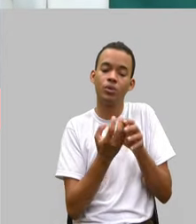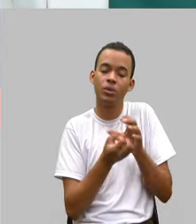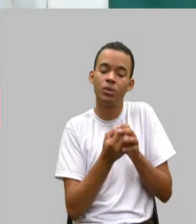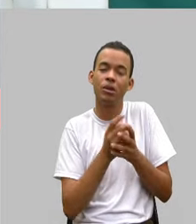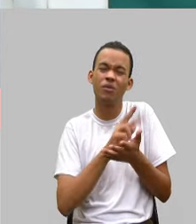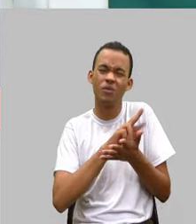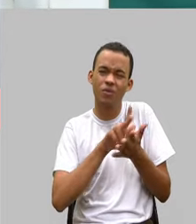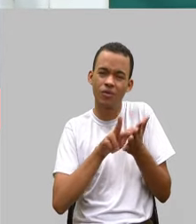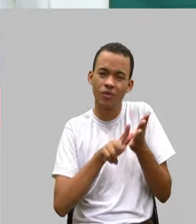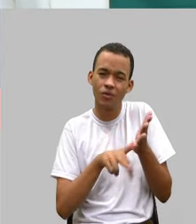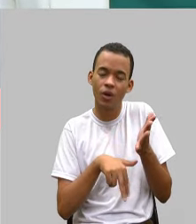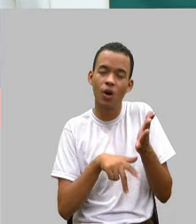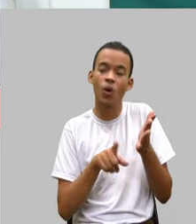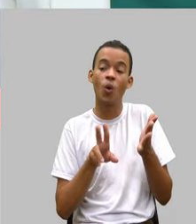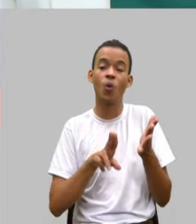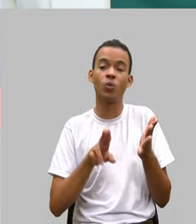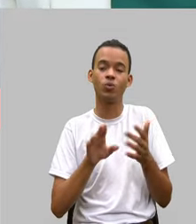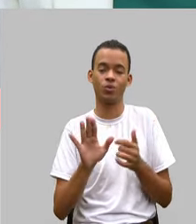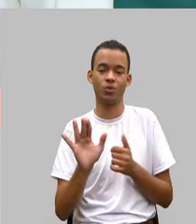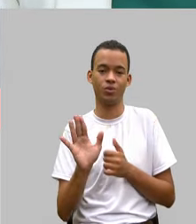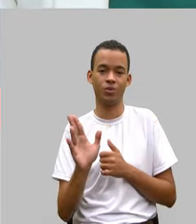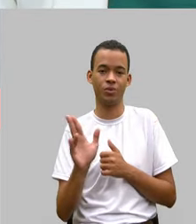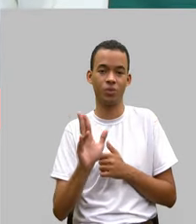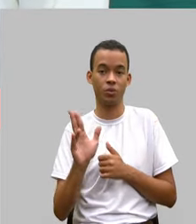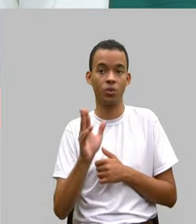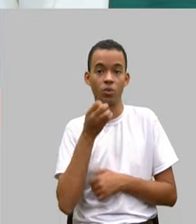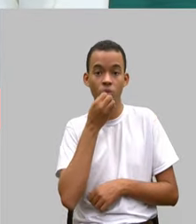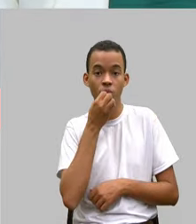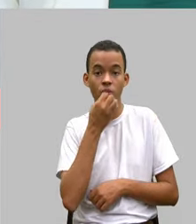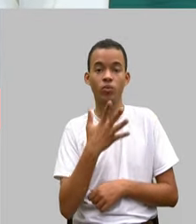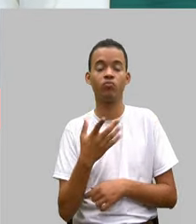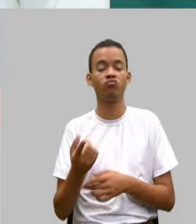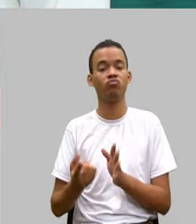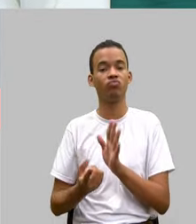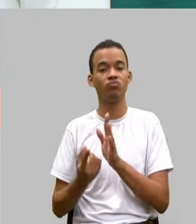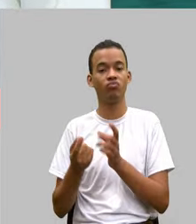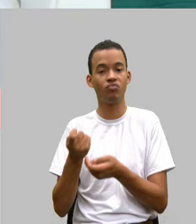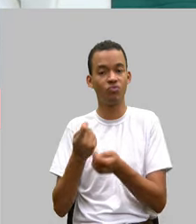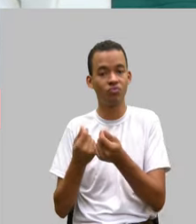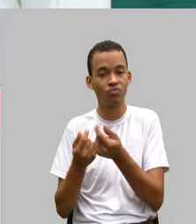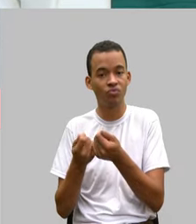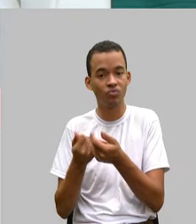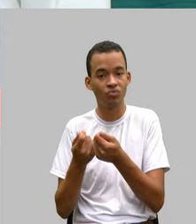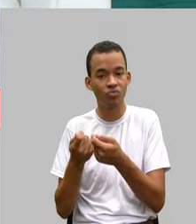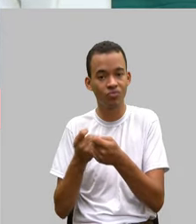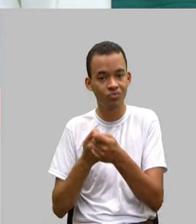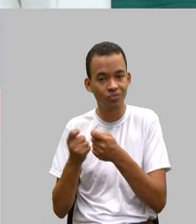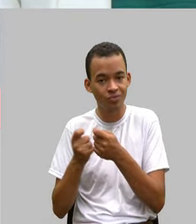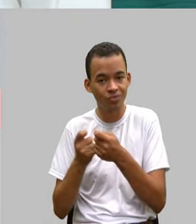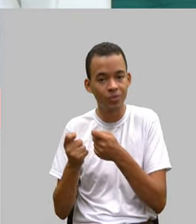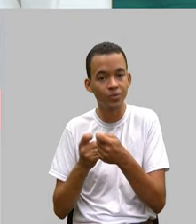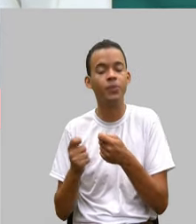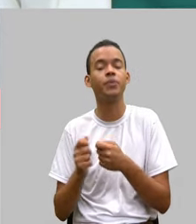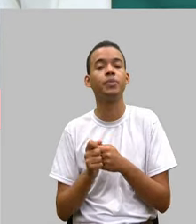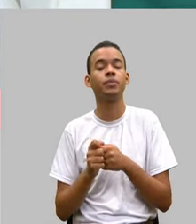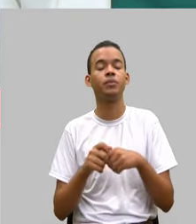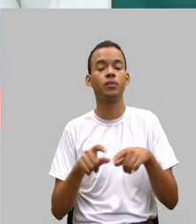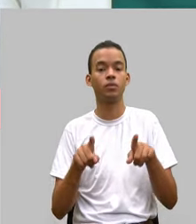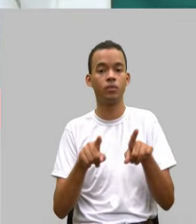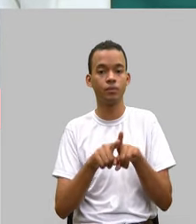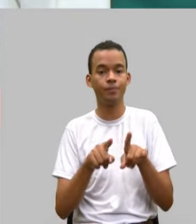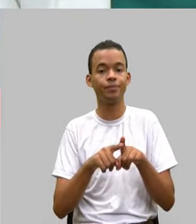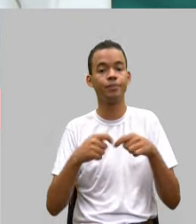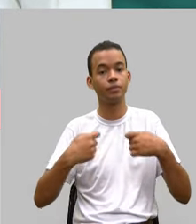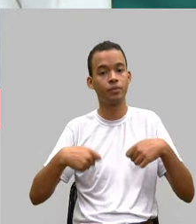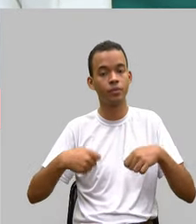só mostra todo o potencial Além disso Como foi mencionado anteriormente pelos pronas nós temos que avançar muito no